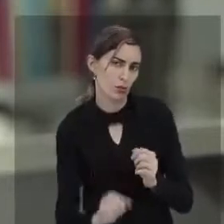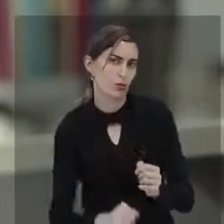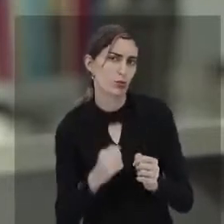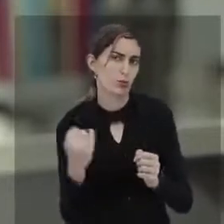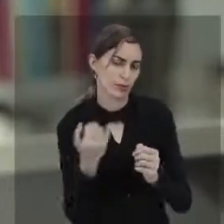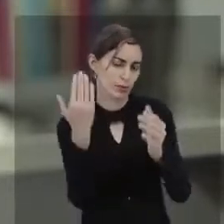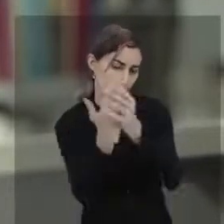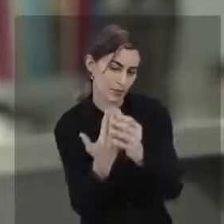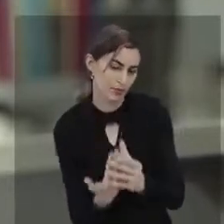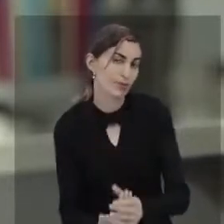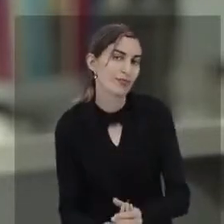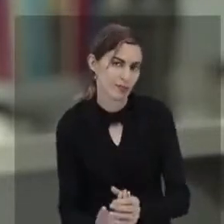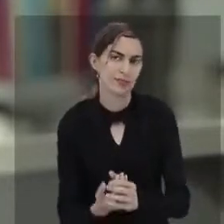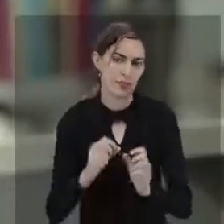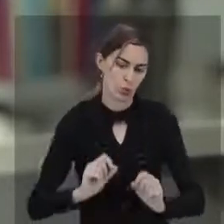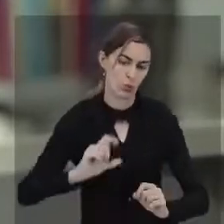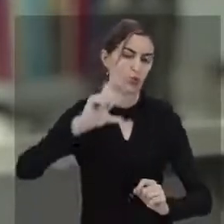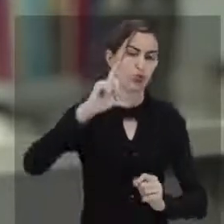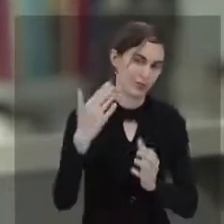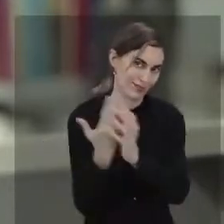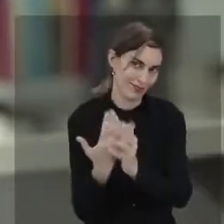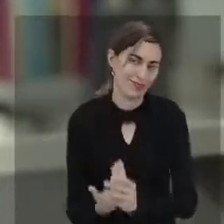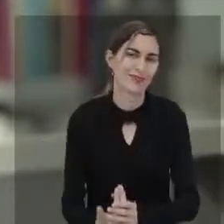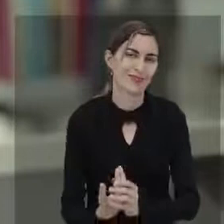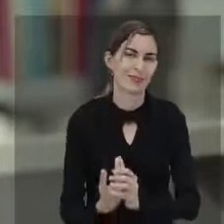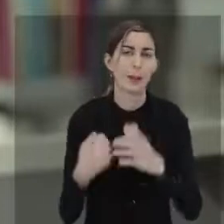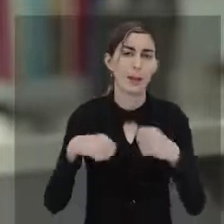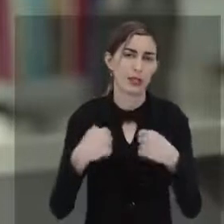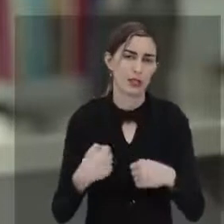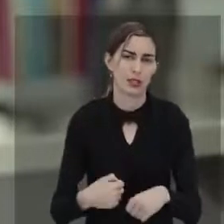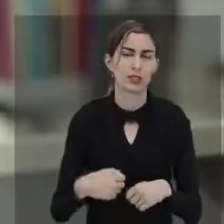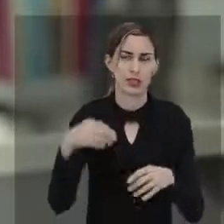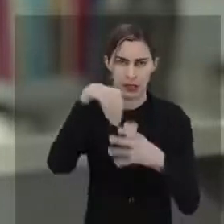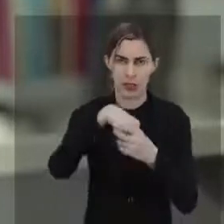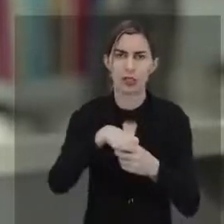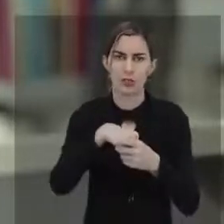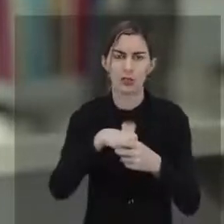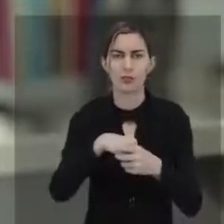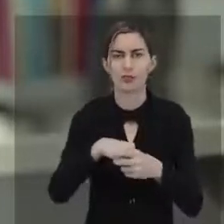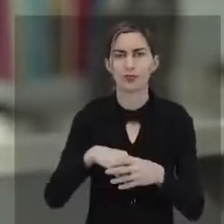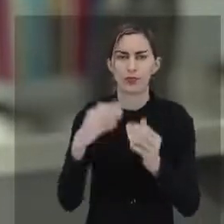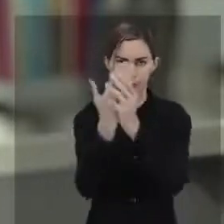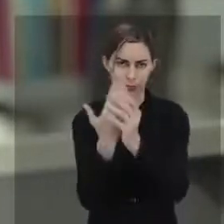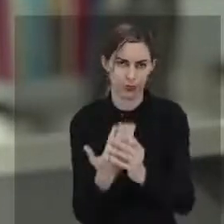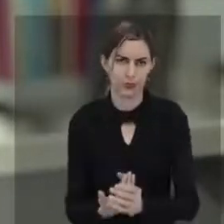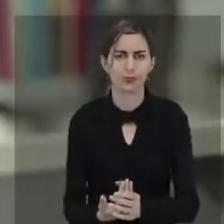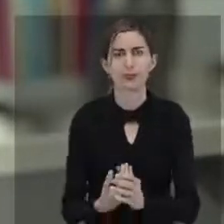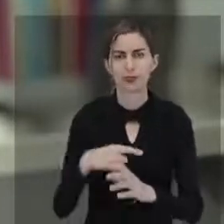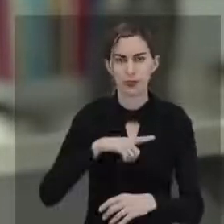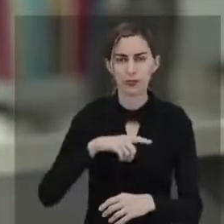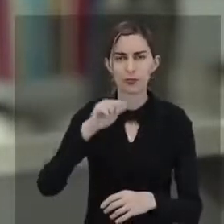as informações da sua aplicação e dos seus clientes. Então, você vai ter um banco de dados no servidor, certo? Você vai ter um